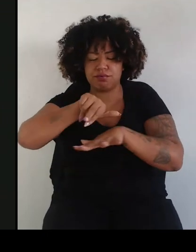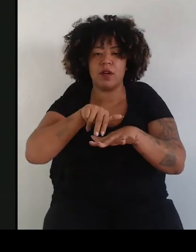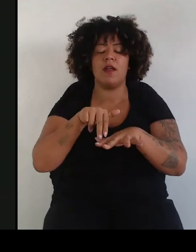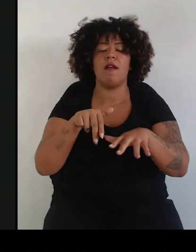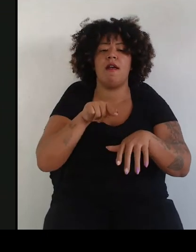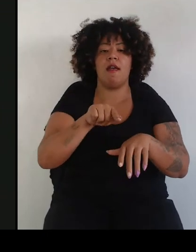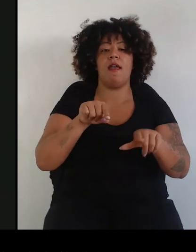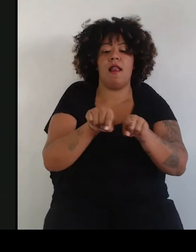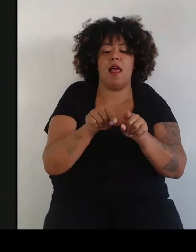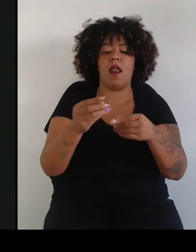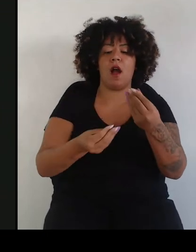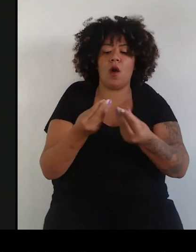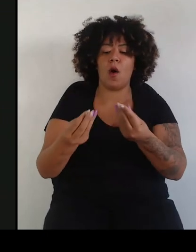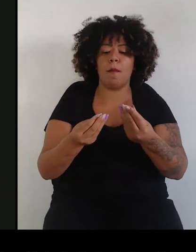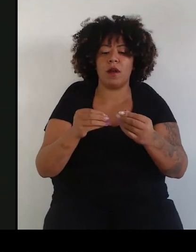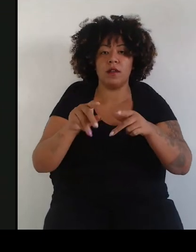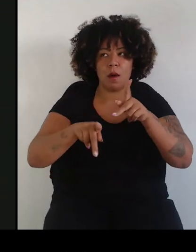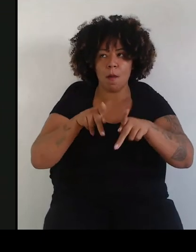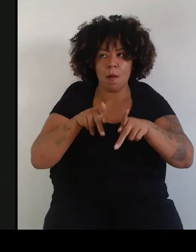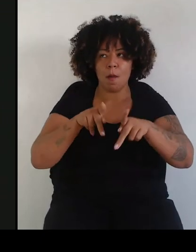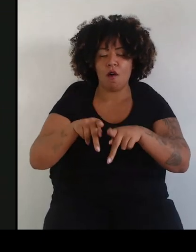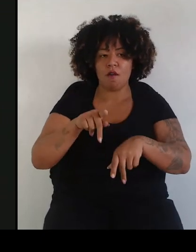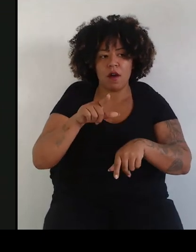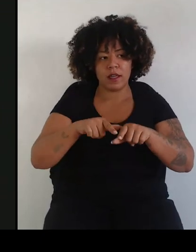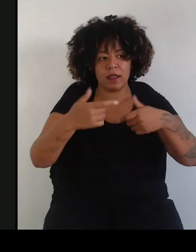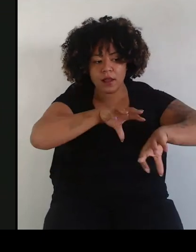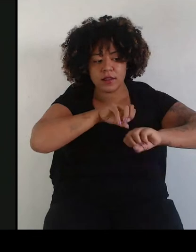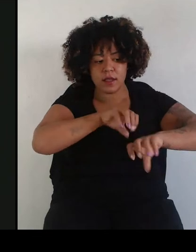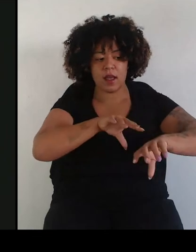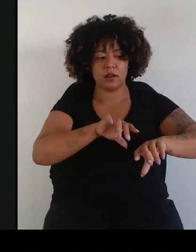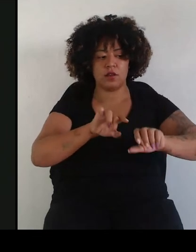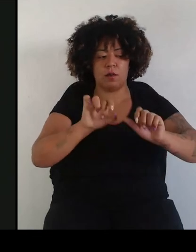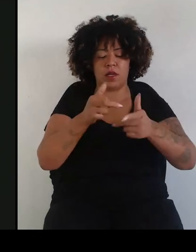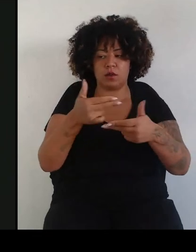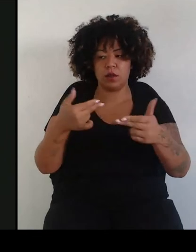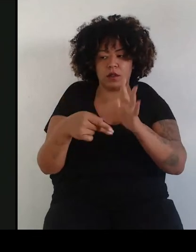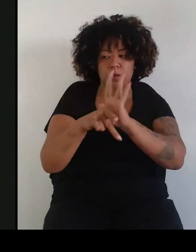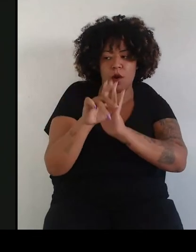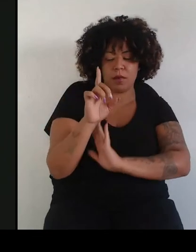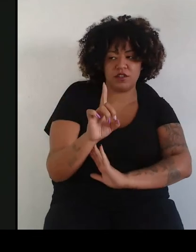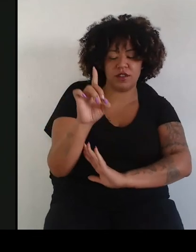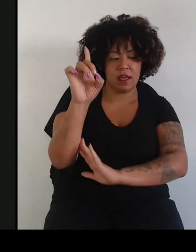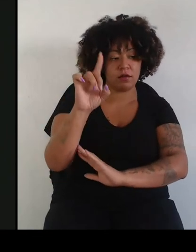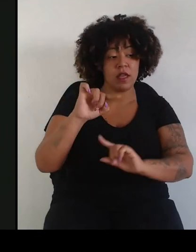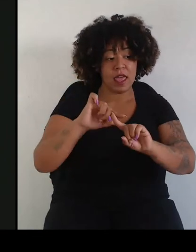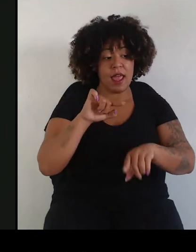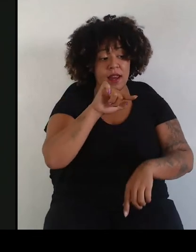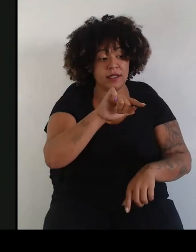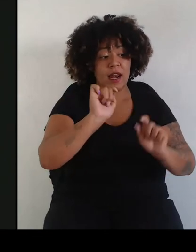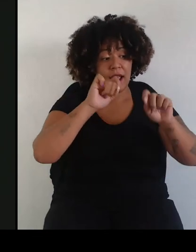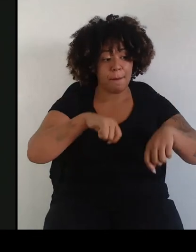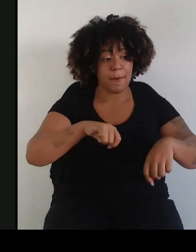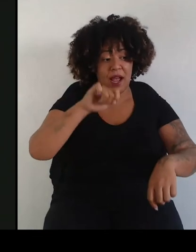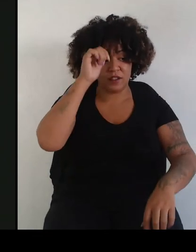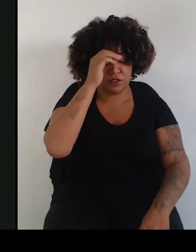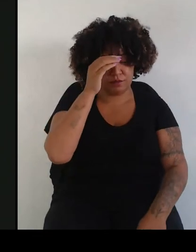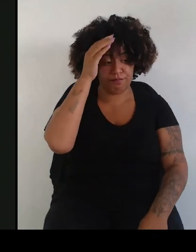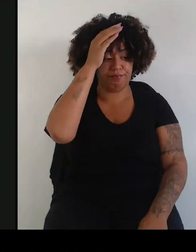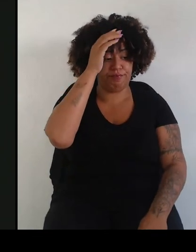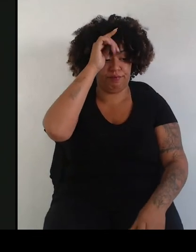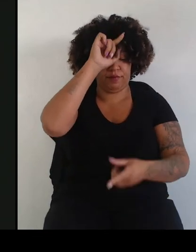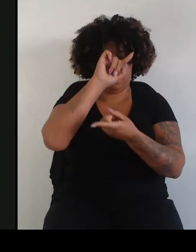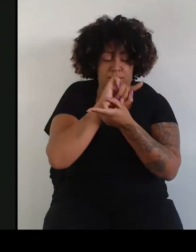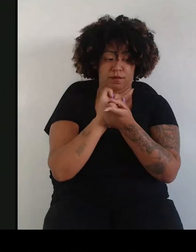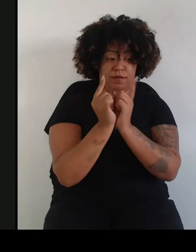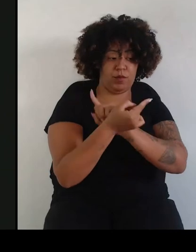que são Pedro as ensinasse e convertesse como ele manda que as Marte e